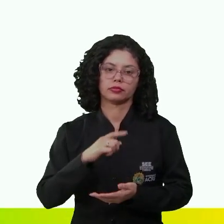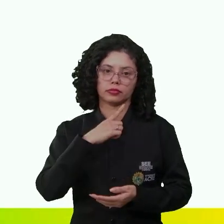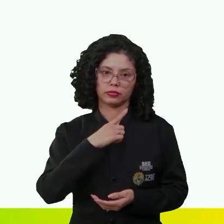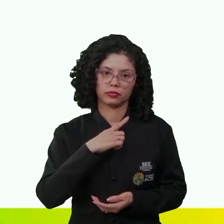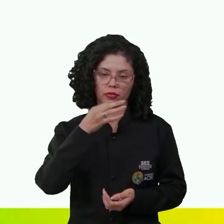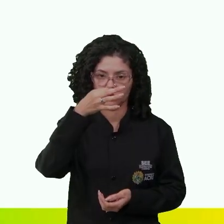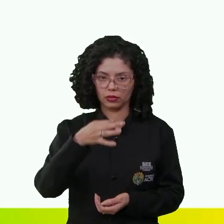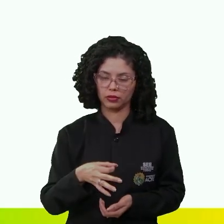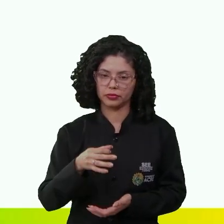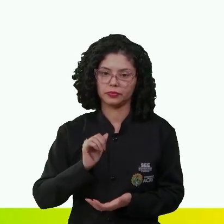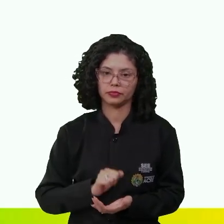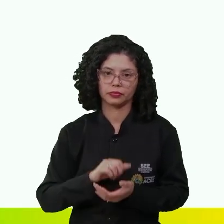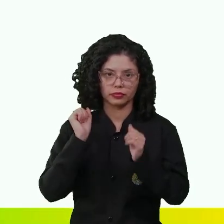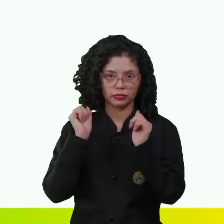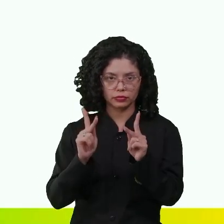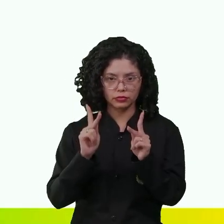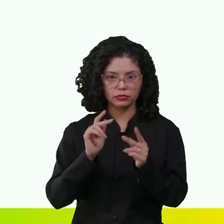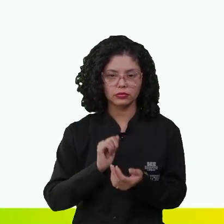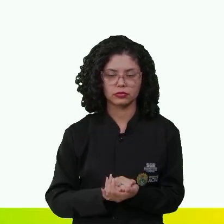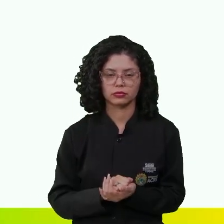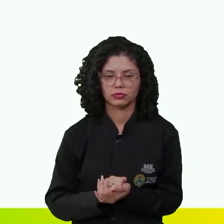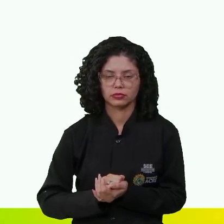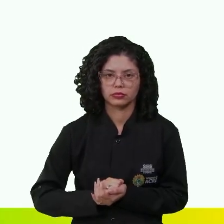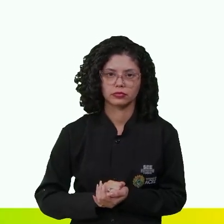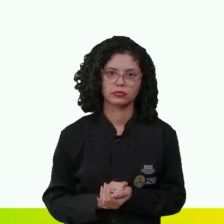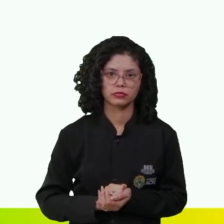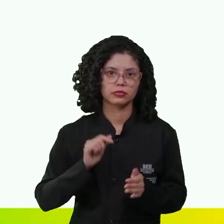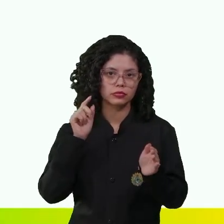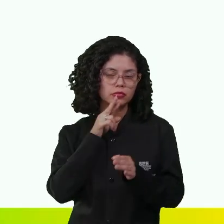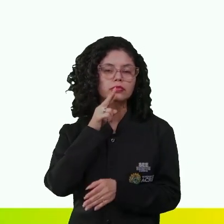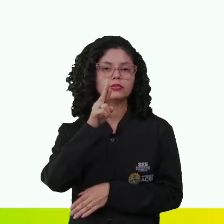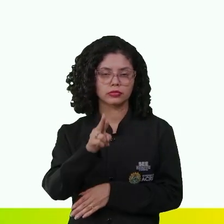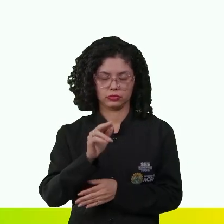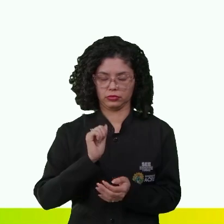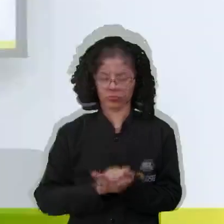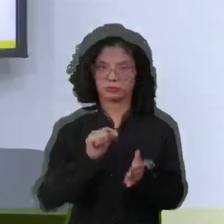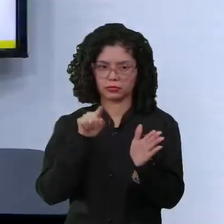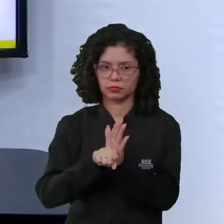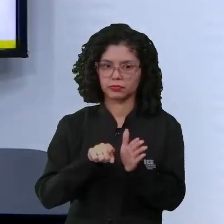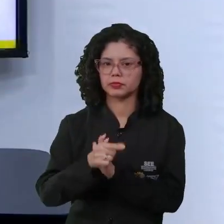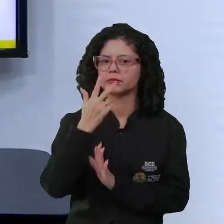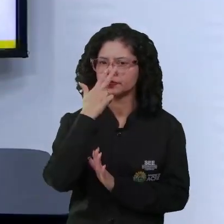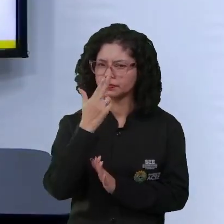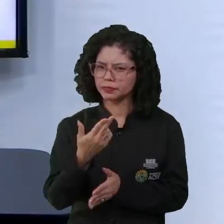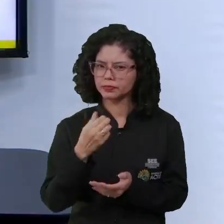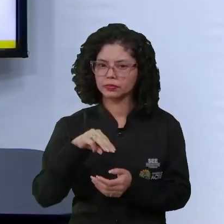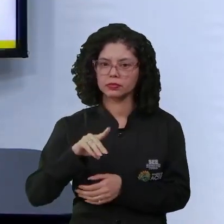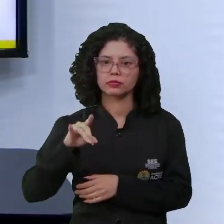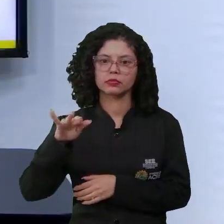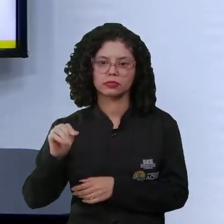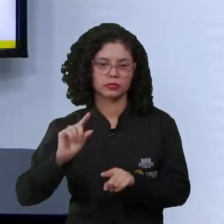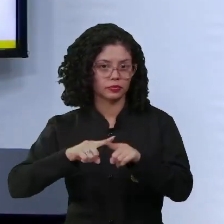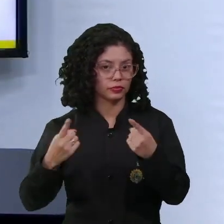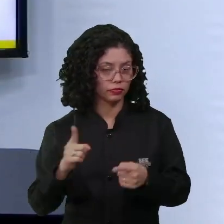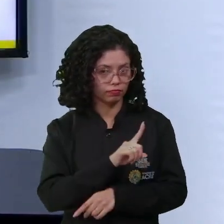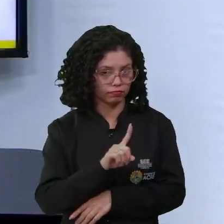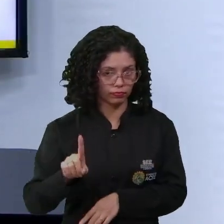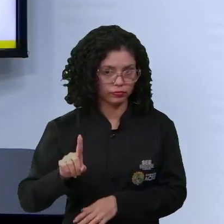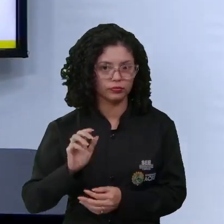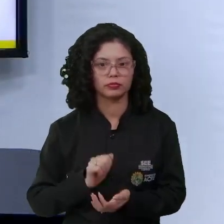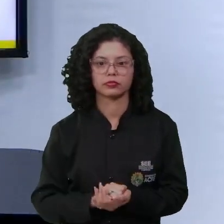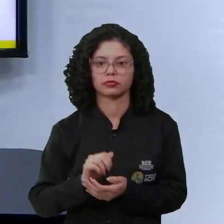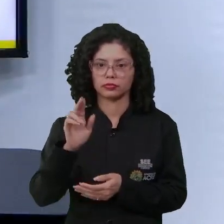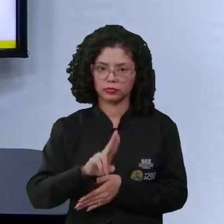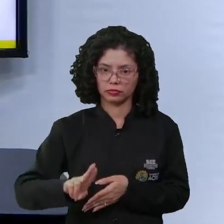seja correta, ok? Nós vamos resolver até uma questão em que parece ponto médio, mas não é. Nós